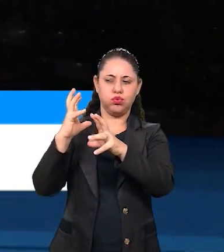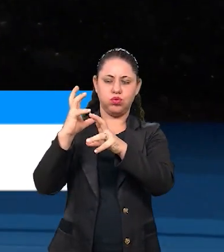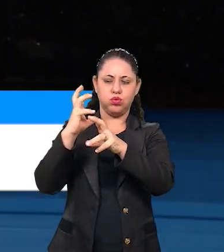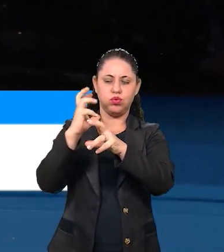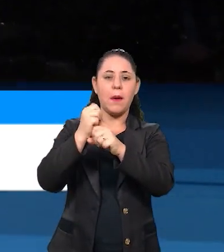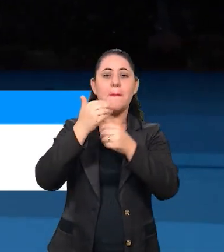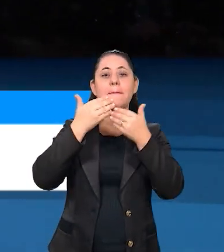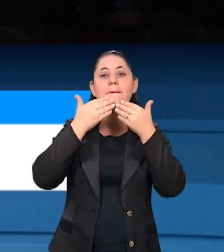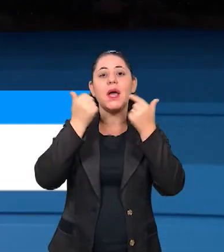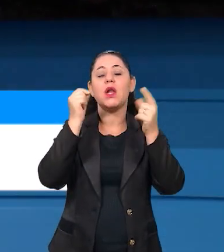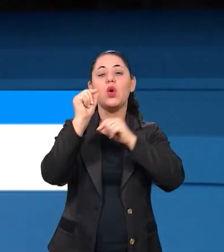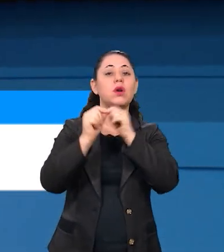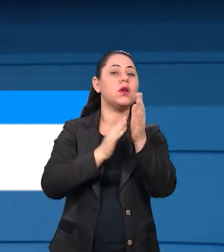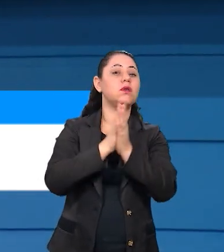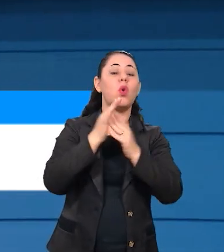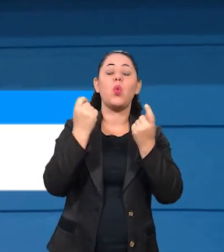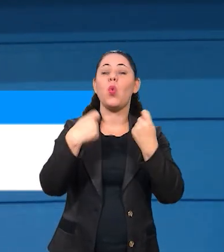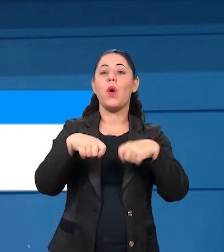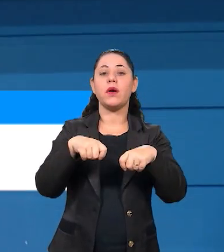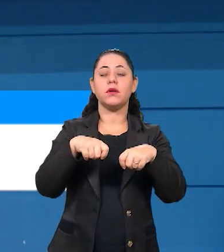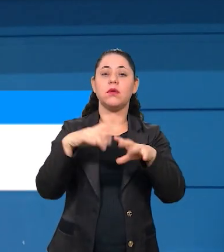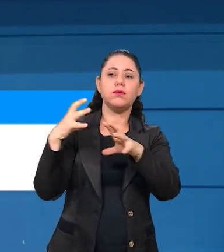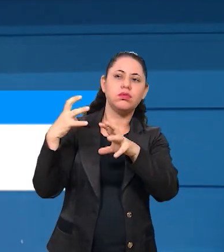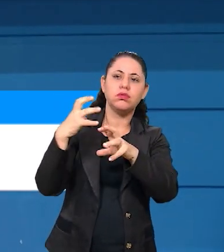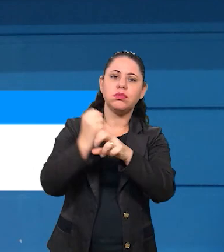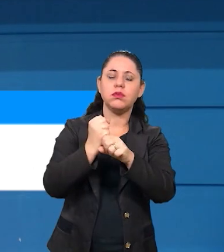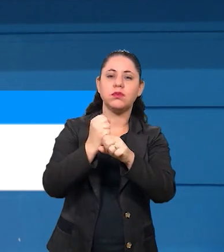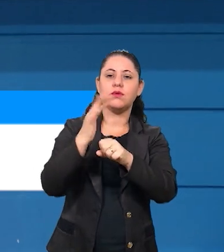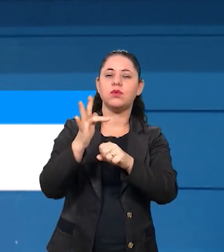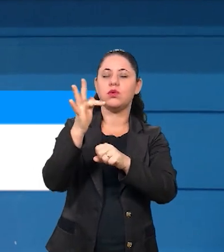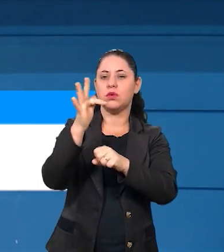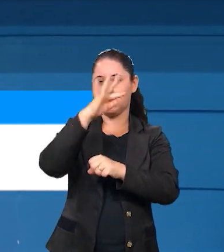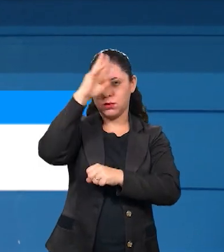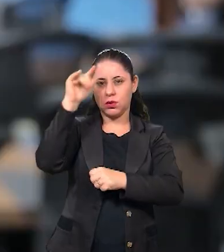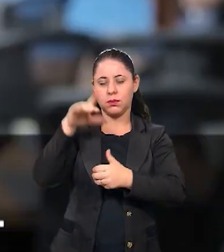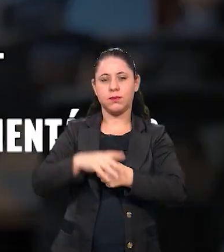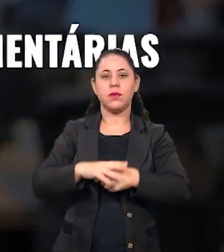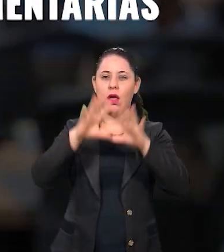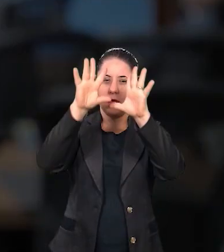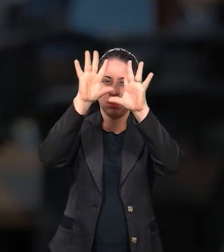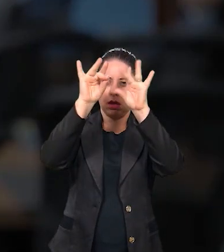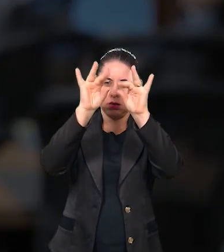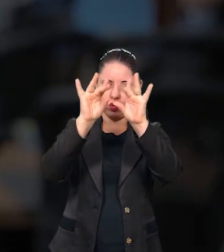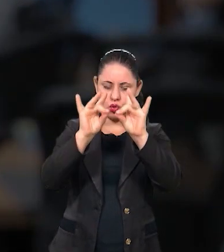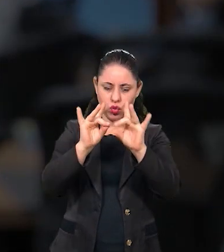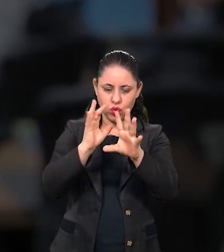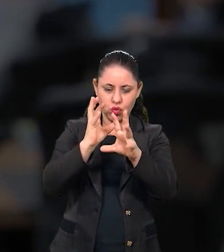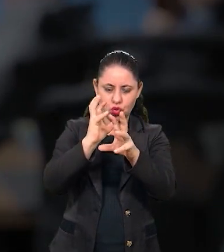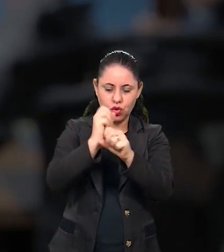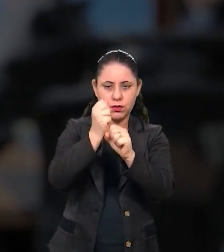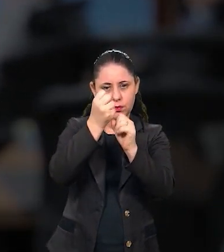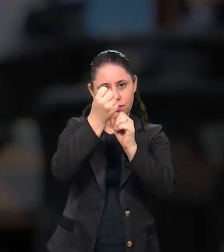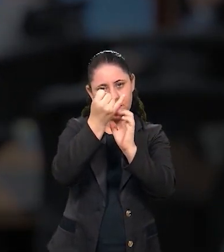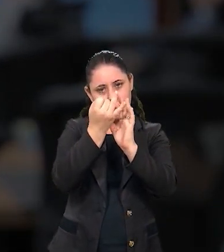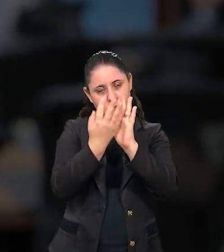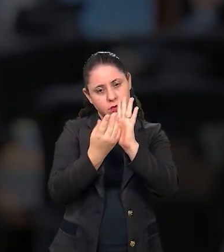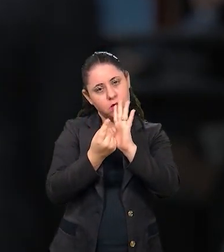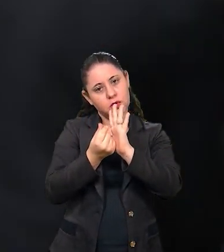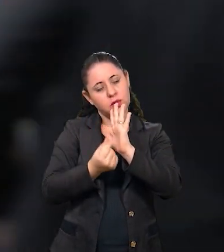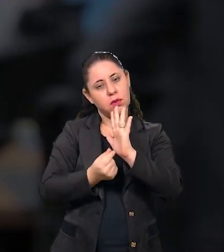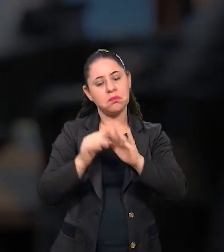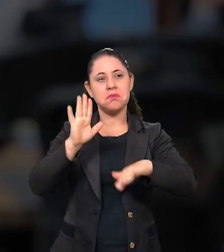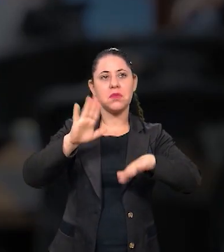montante melhora a estimativa de arrecadação para Mato Grosso do Sul. No detalhamento do valor, o governo